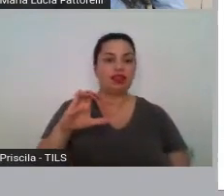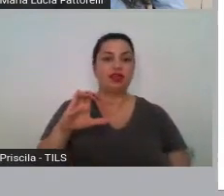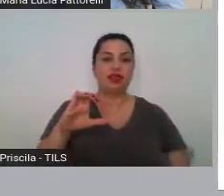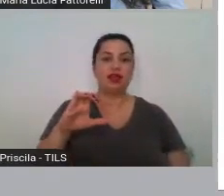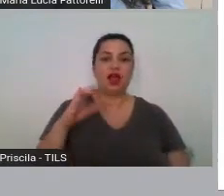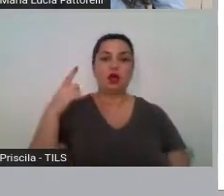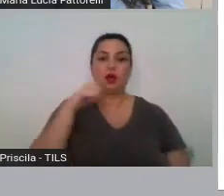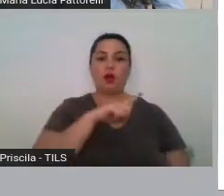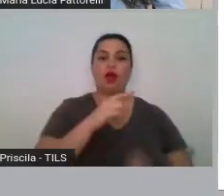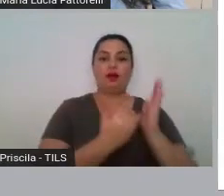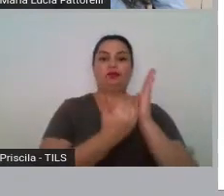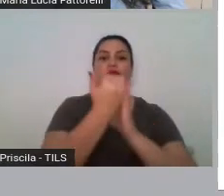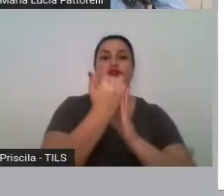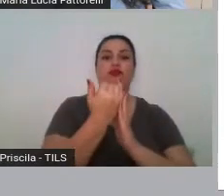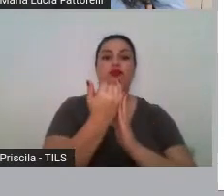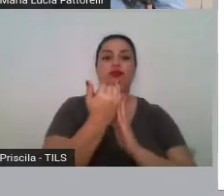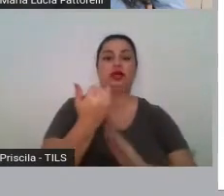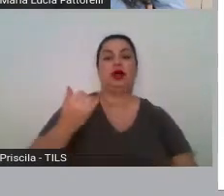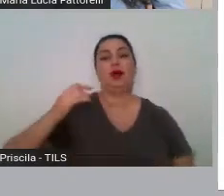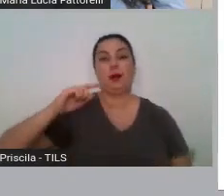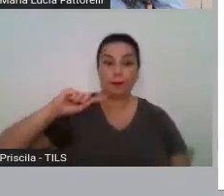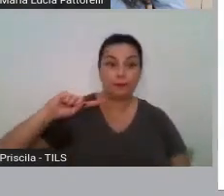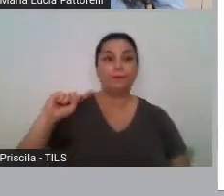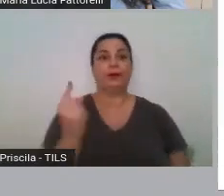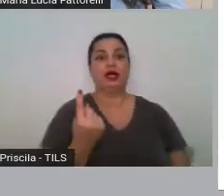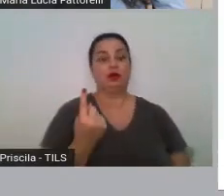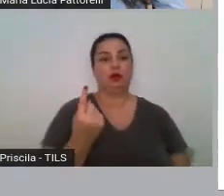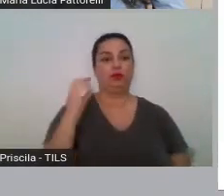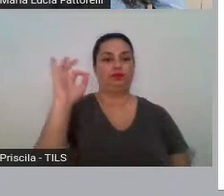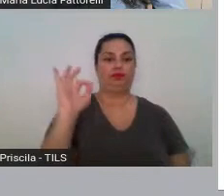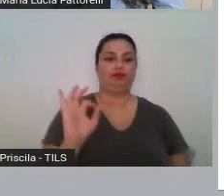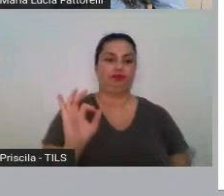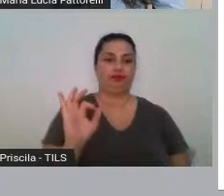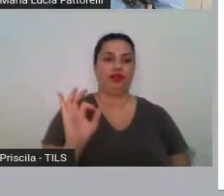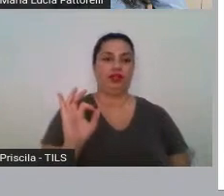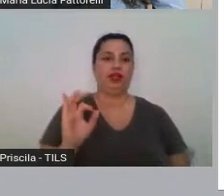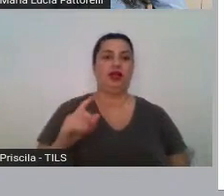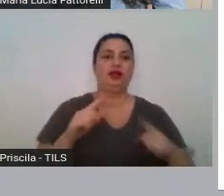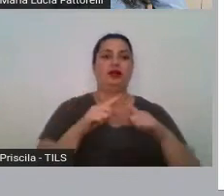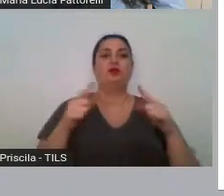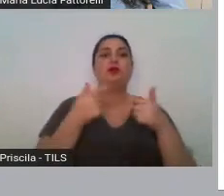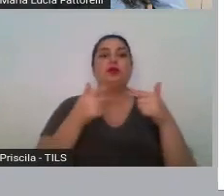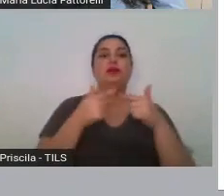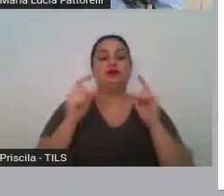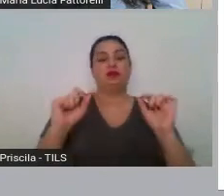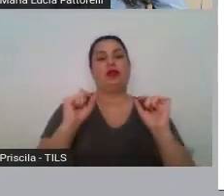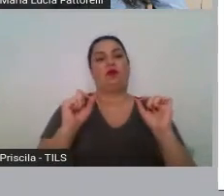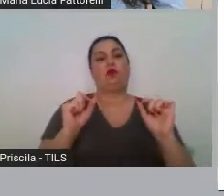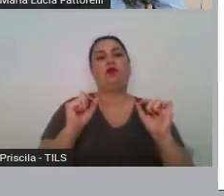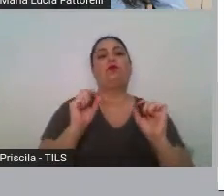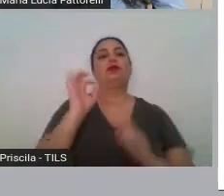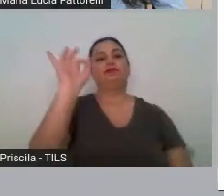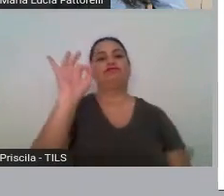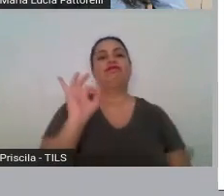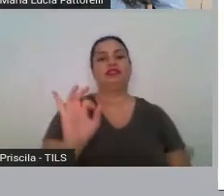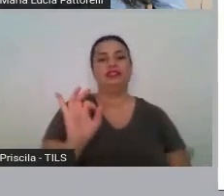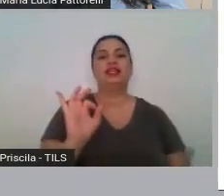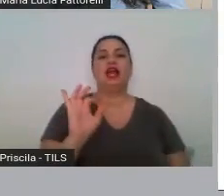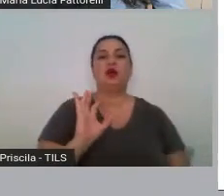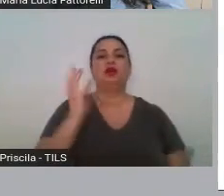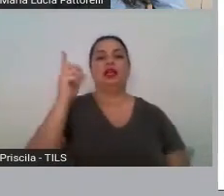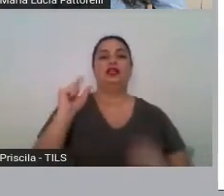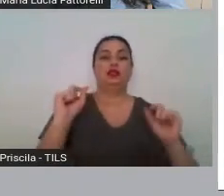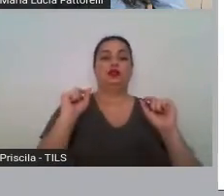o índice utilizado, ele levou a uma verdadeira extorsão. E aí esse gráfico aqui vai mostrar